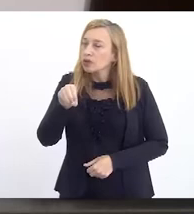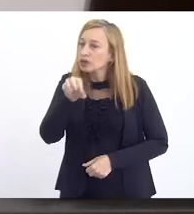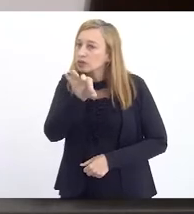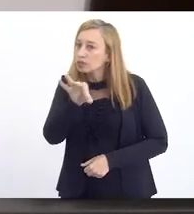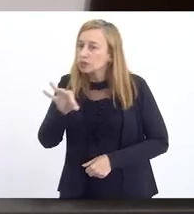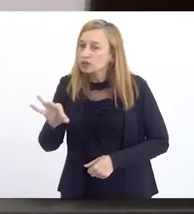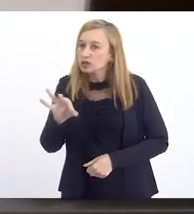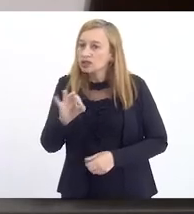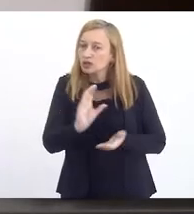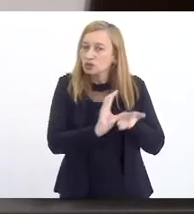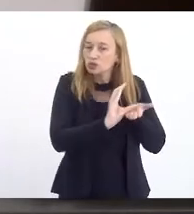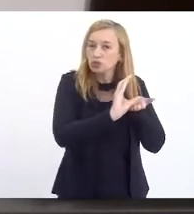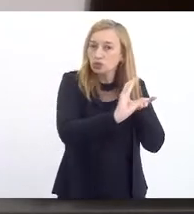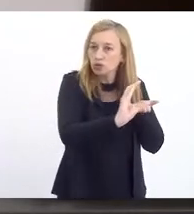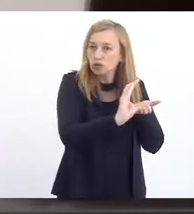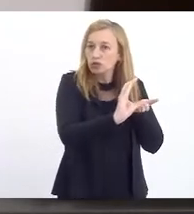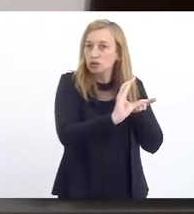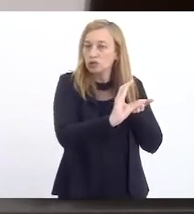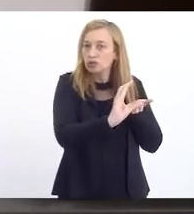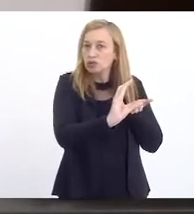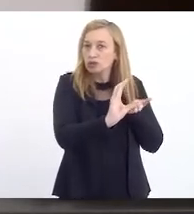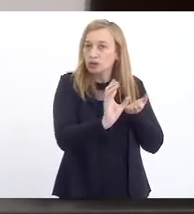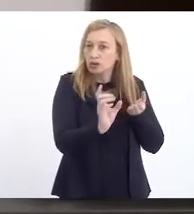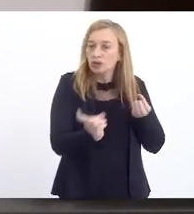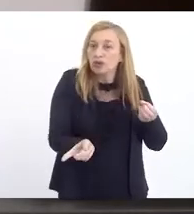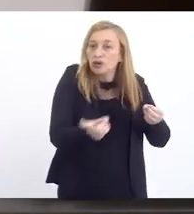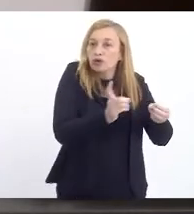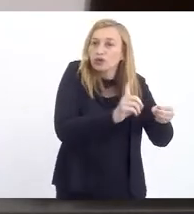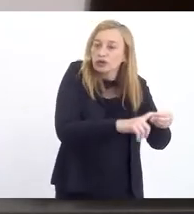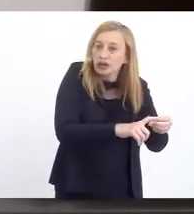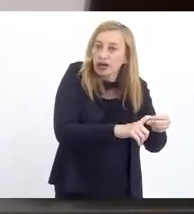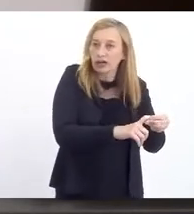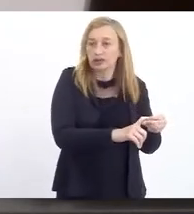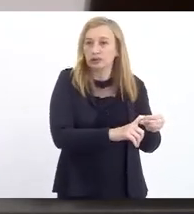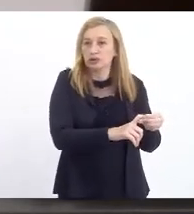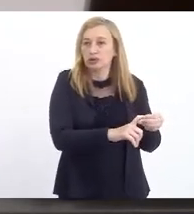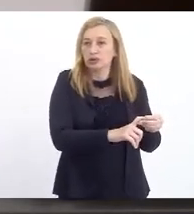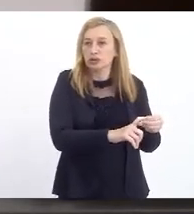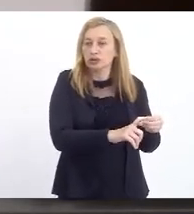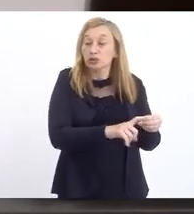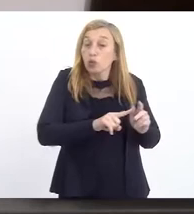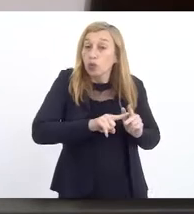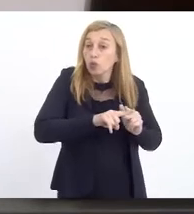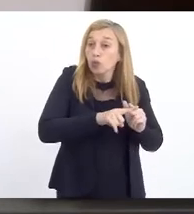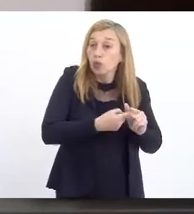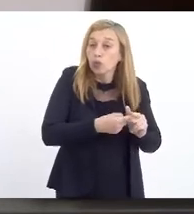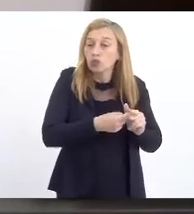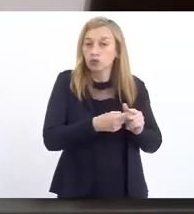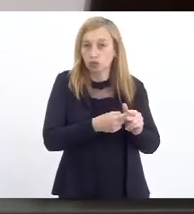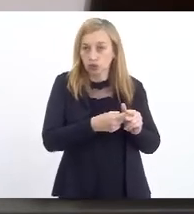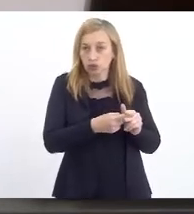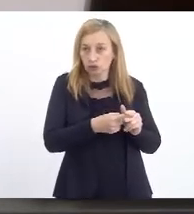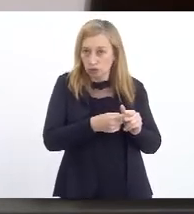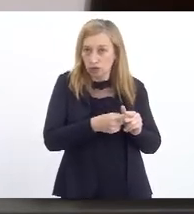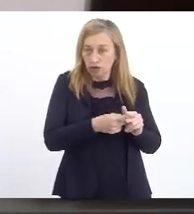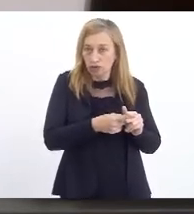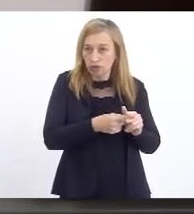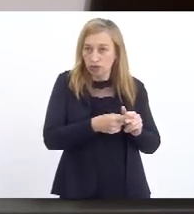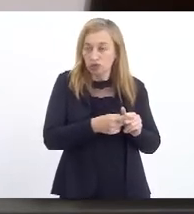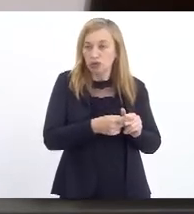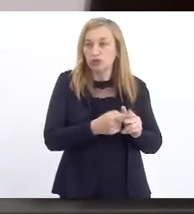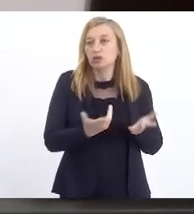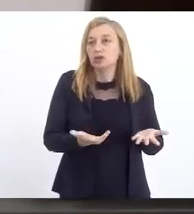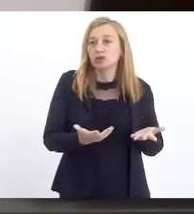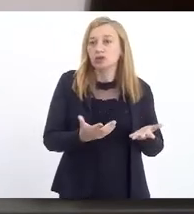50% dos recursos recuperados oriundos de termo de ajuste de conduta, os